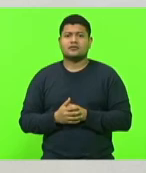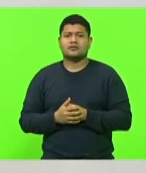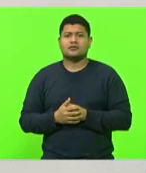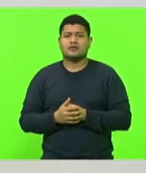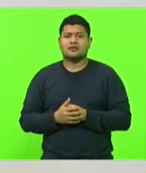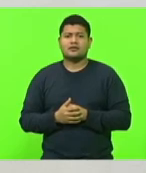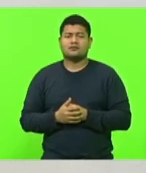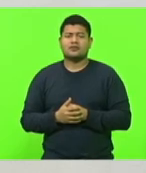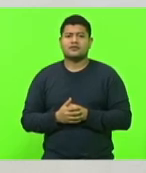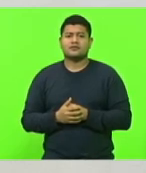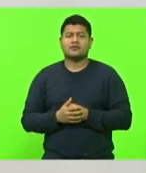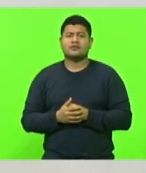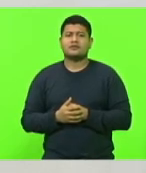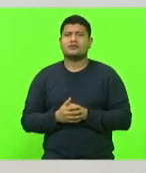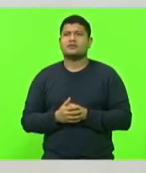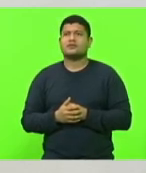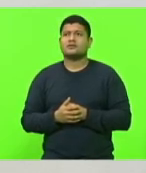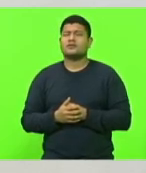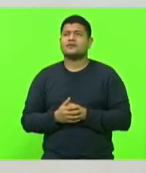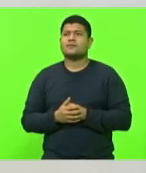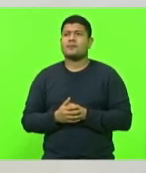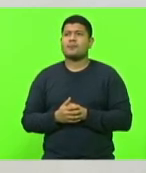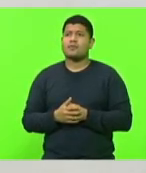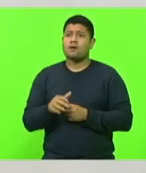Ô, prefeito Volney,